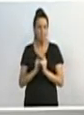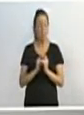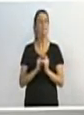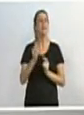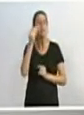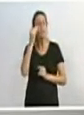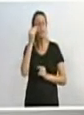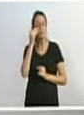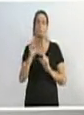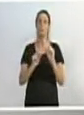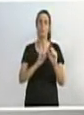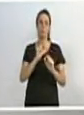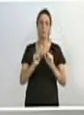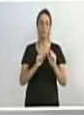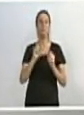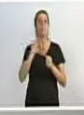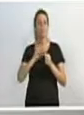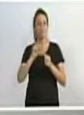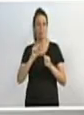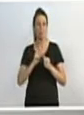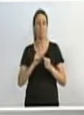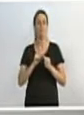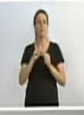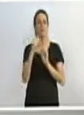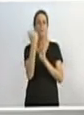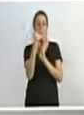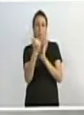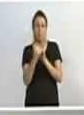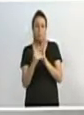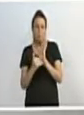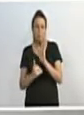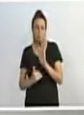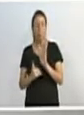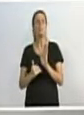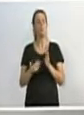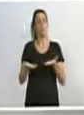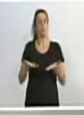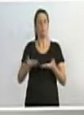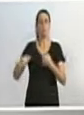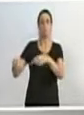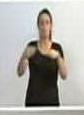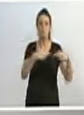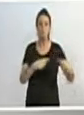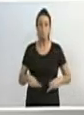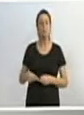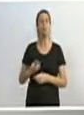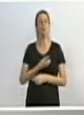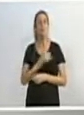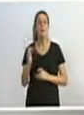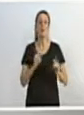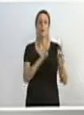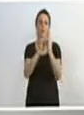procurando estimular e trazer para o convívio dessa discussão muitas entidades. Primeiro,